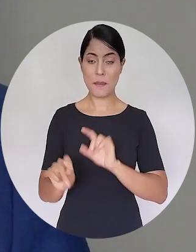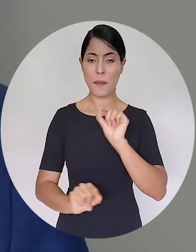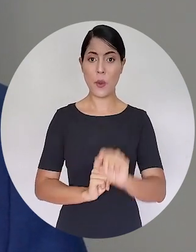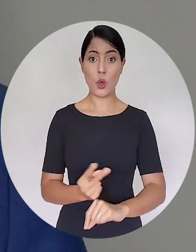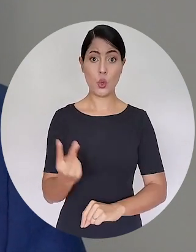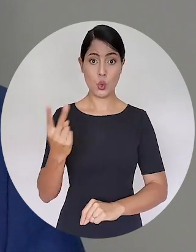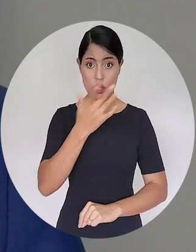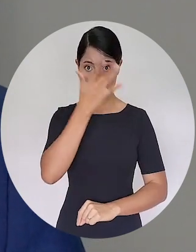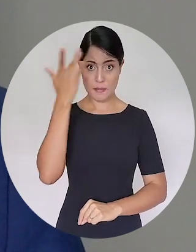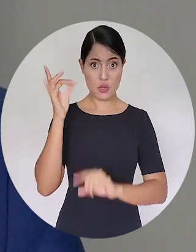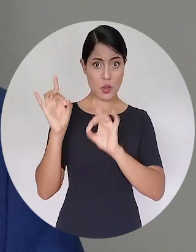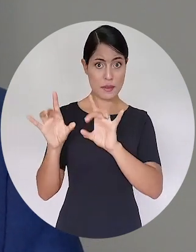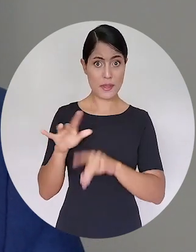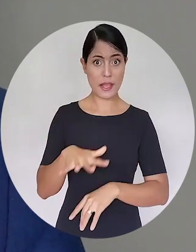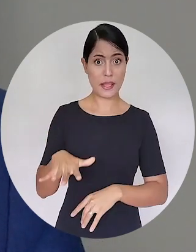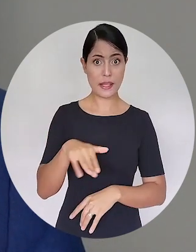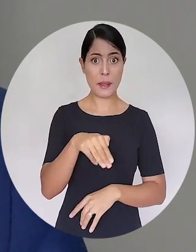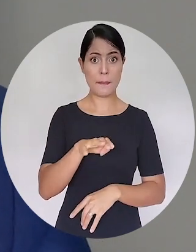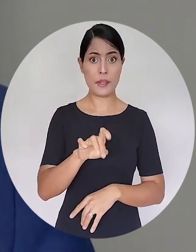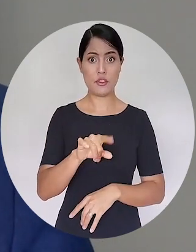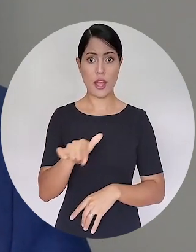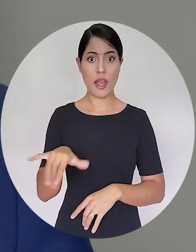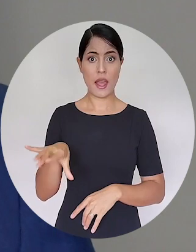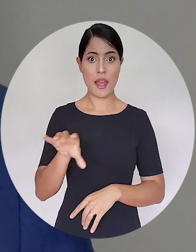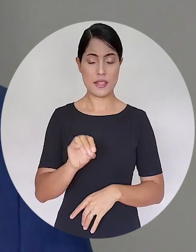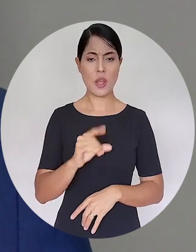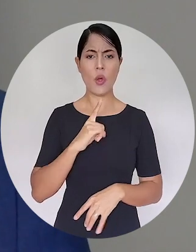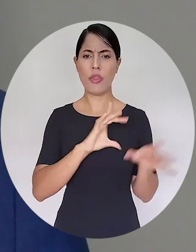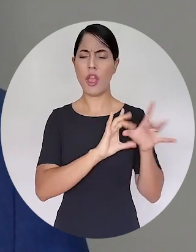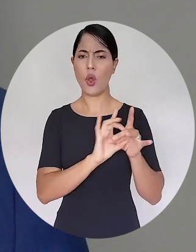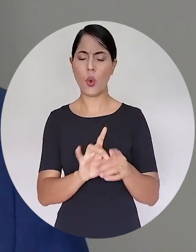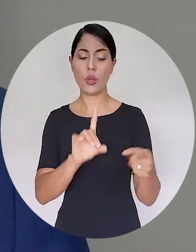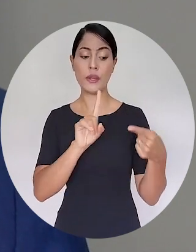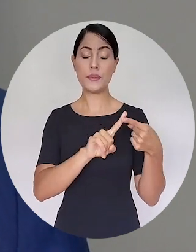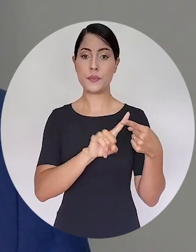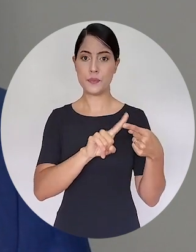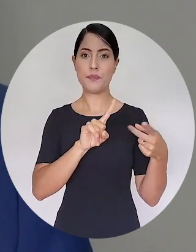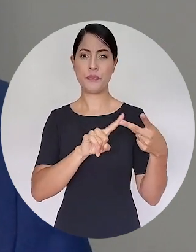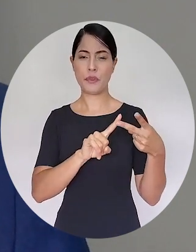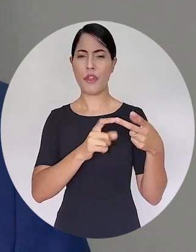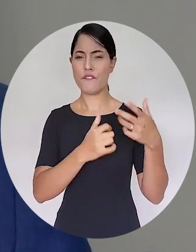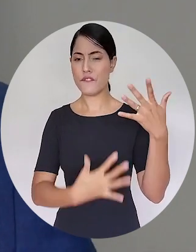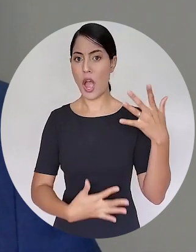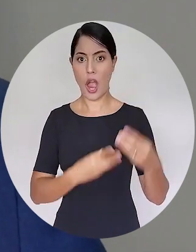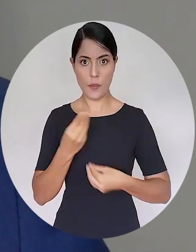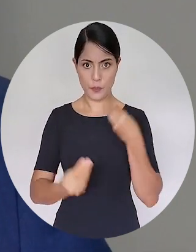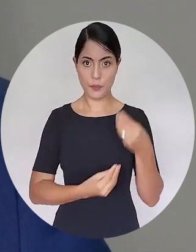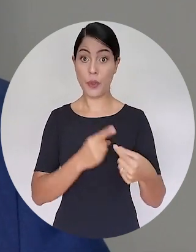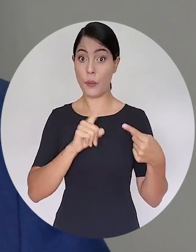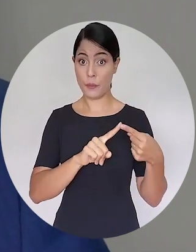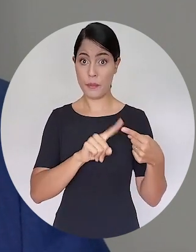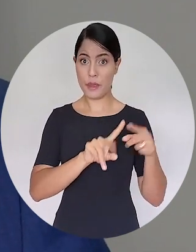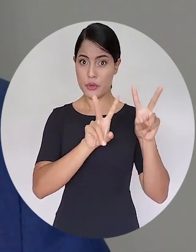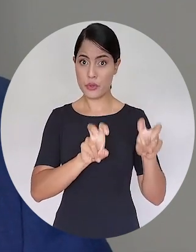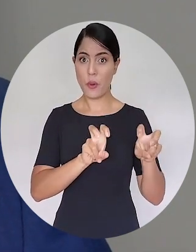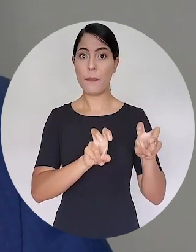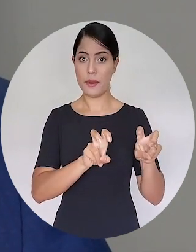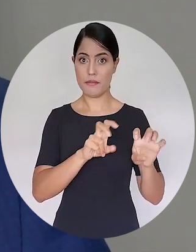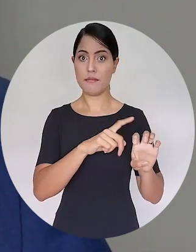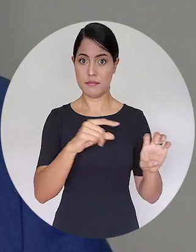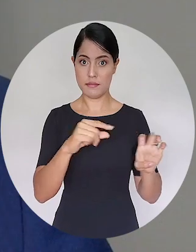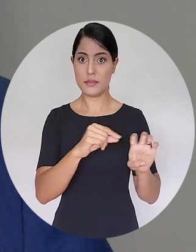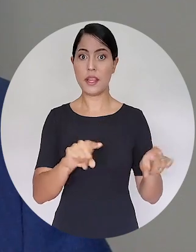para tratar da mediação sob o ponto de vista de vários contextos. O primeiro fala sobre mediação empresarial